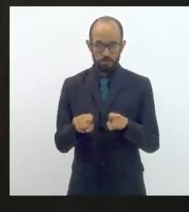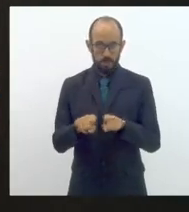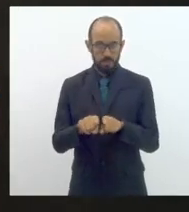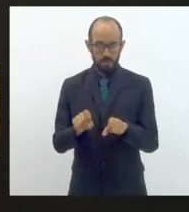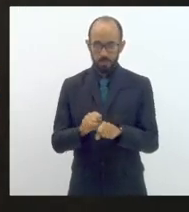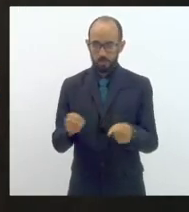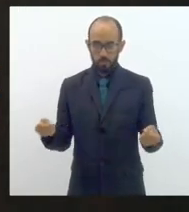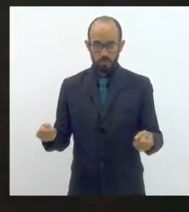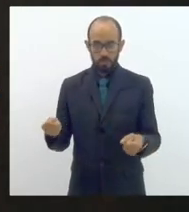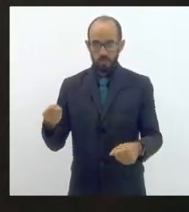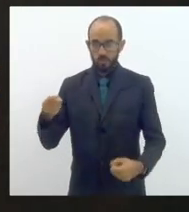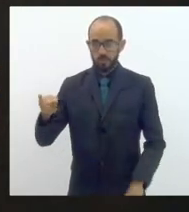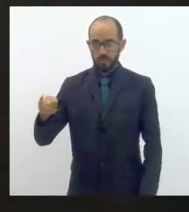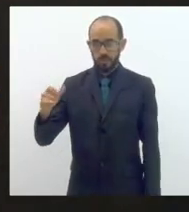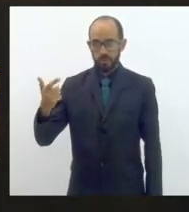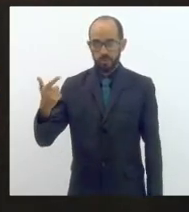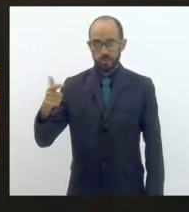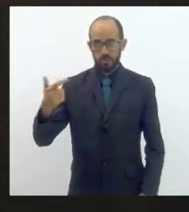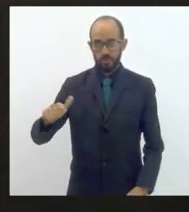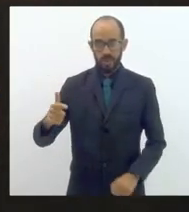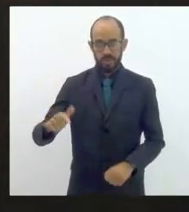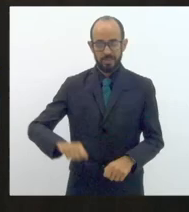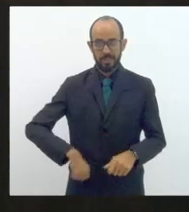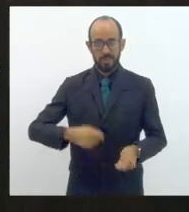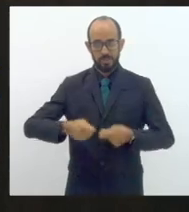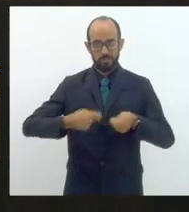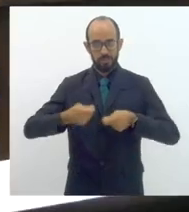o comando democrático desse presidente.